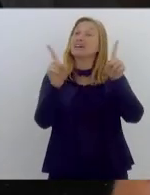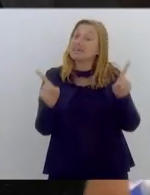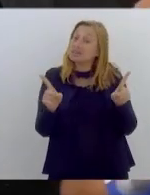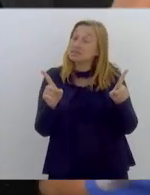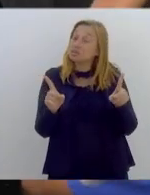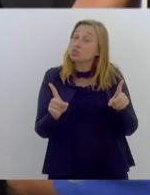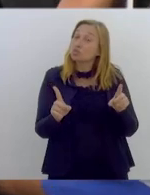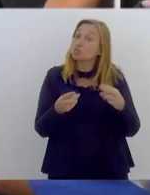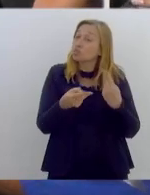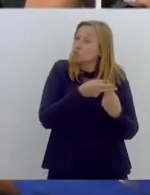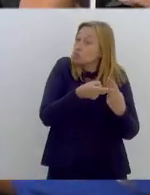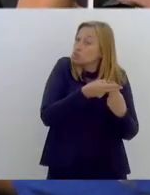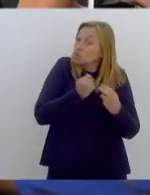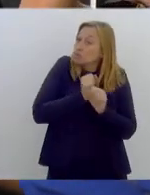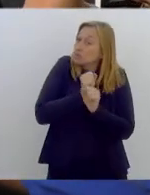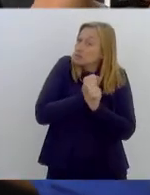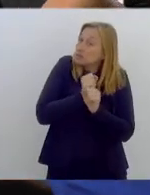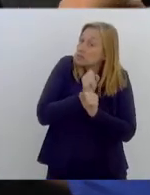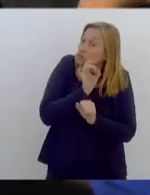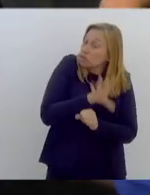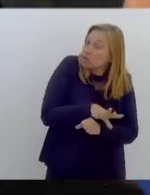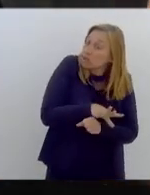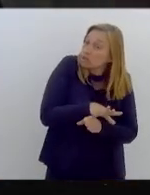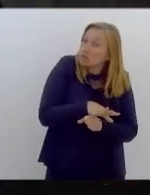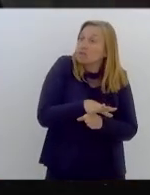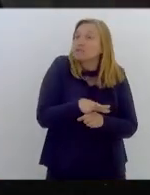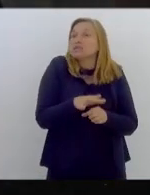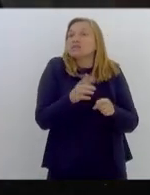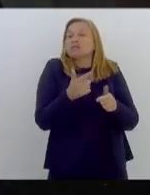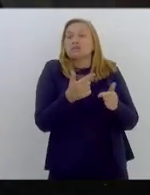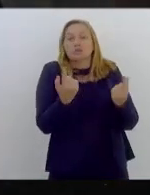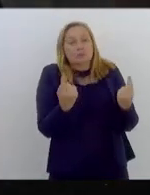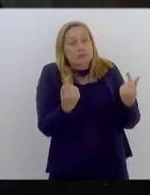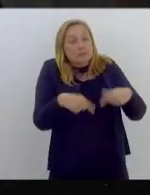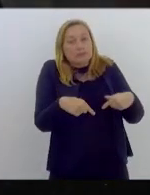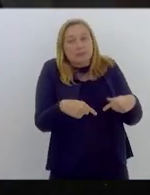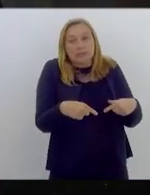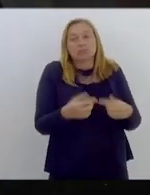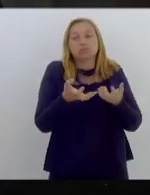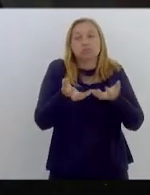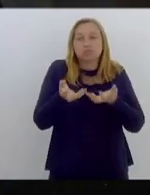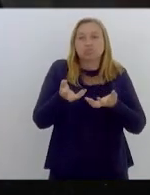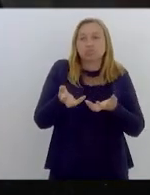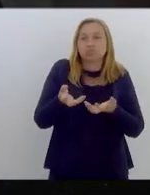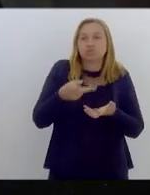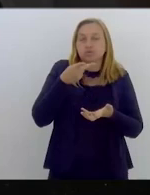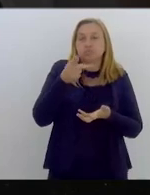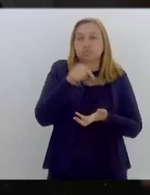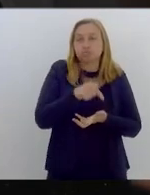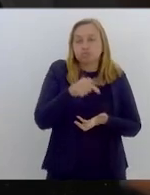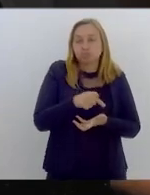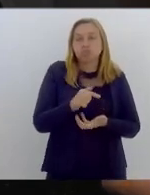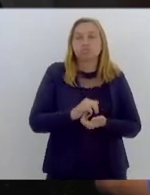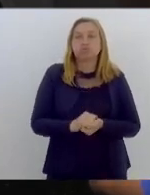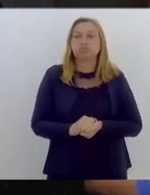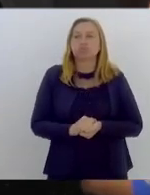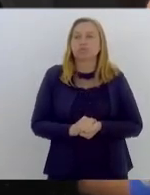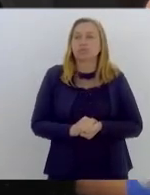o SUS, nesses anos, vem enfrentando desafios que eu quero aqui